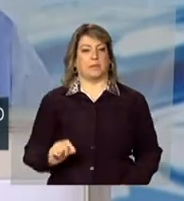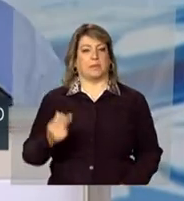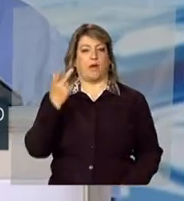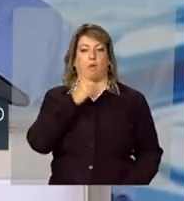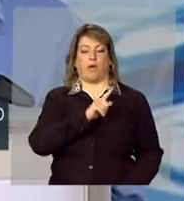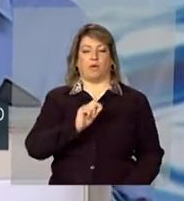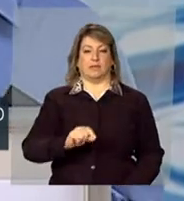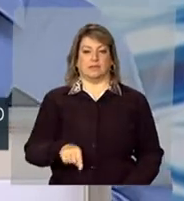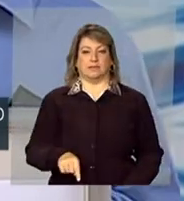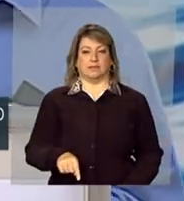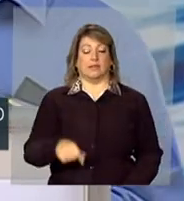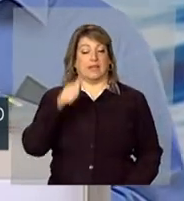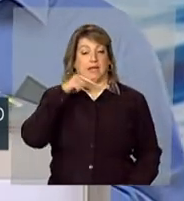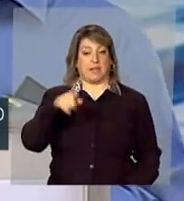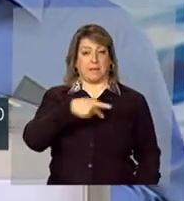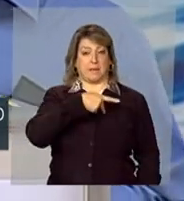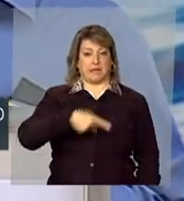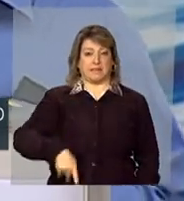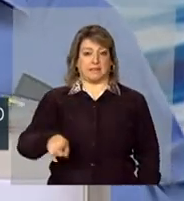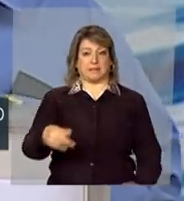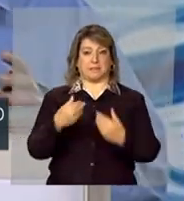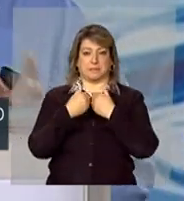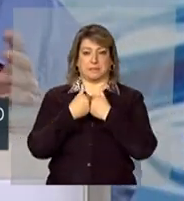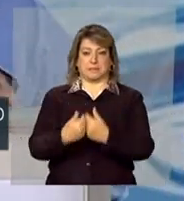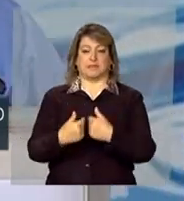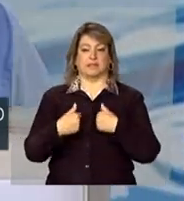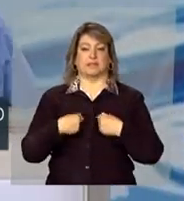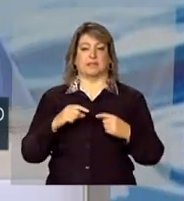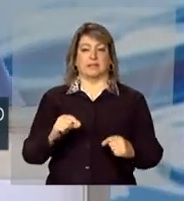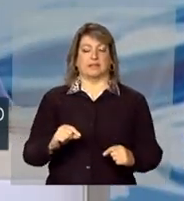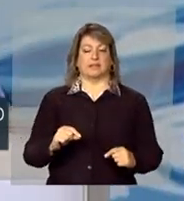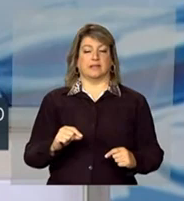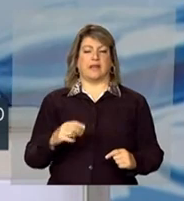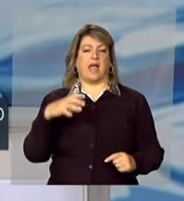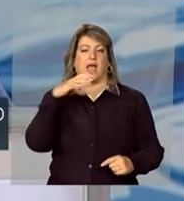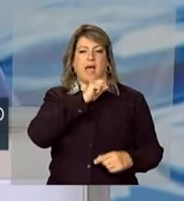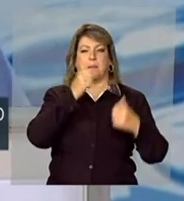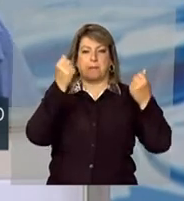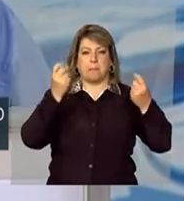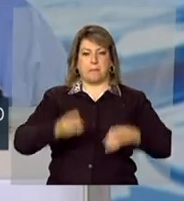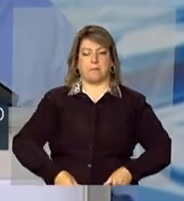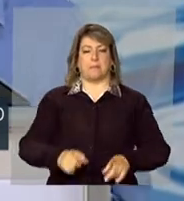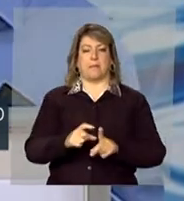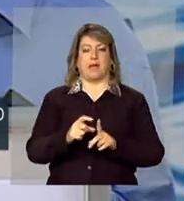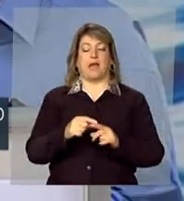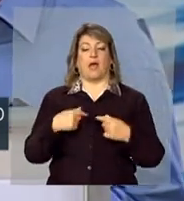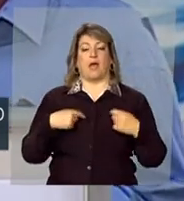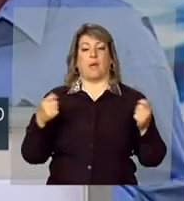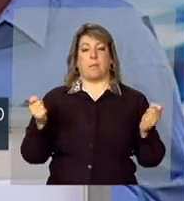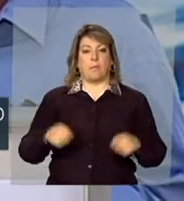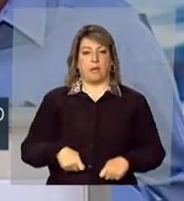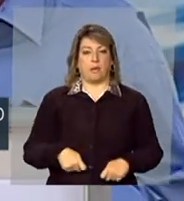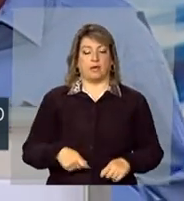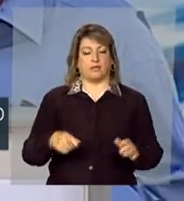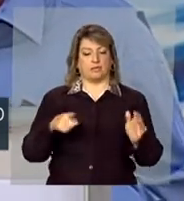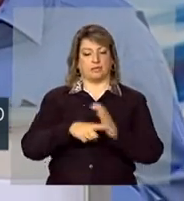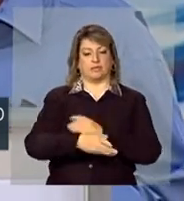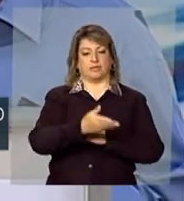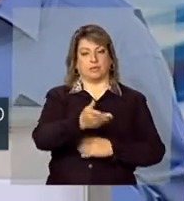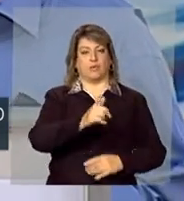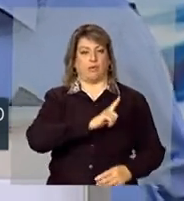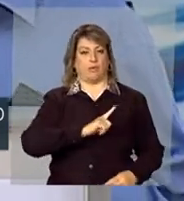A presidenta me pediu para que, em rápidas palavras, eu pudesse, senhor governador Wilson